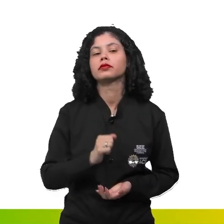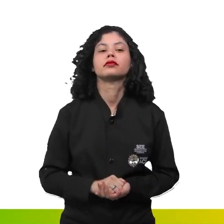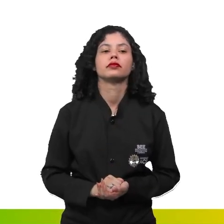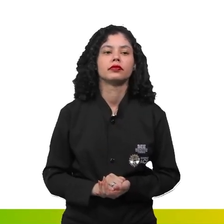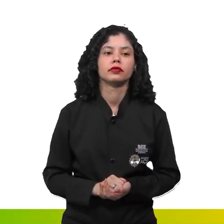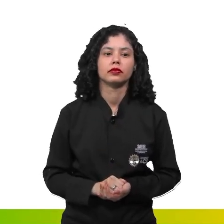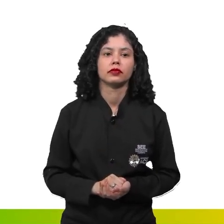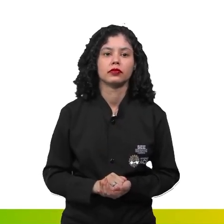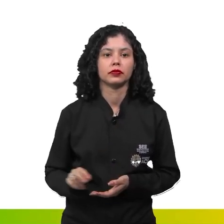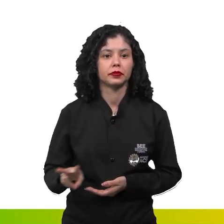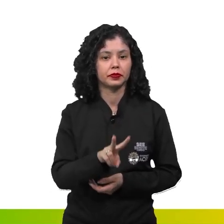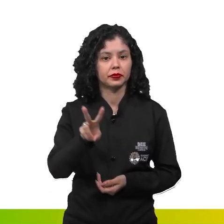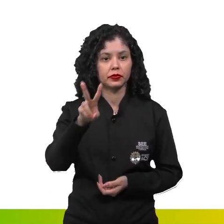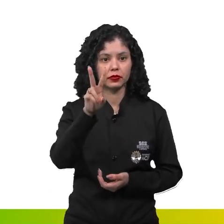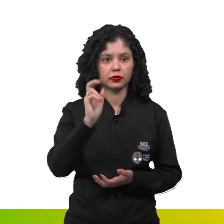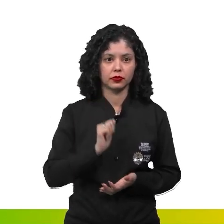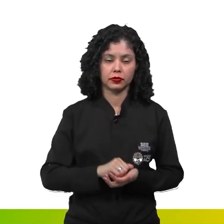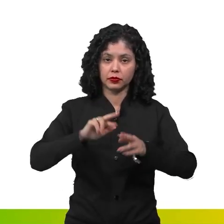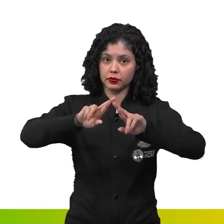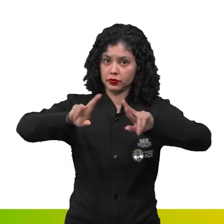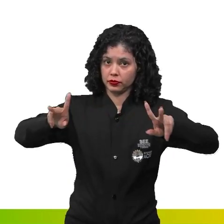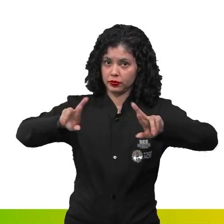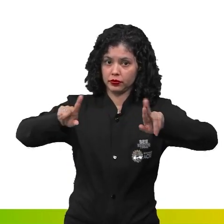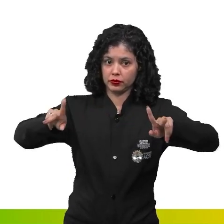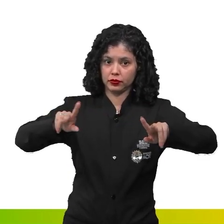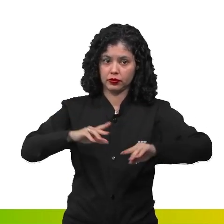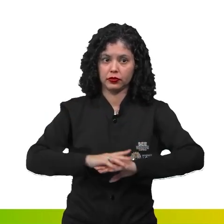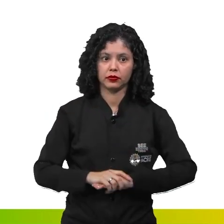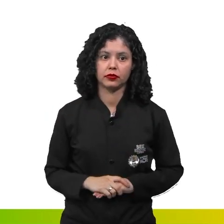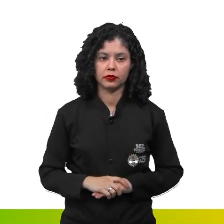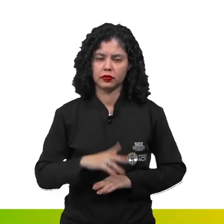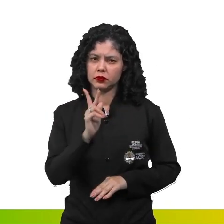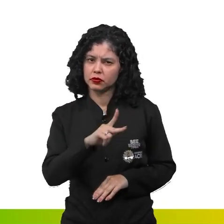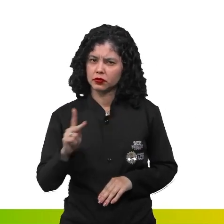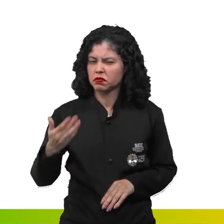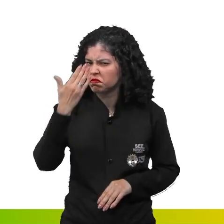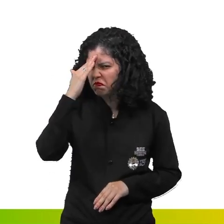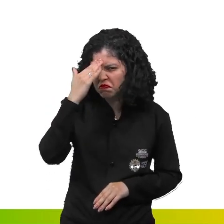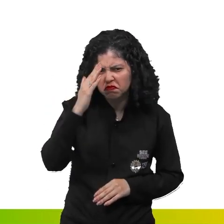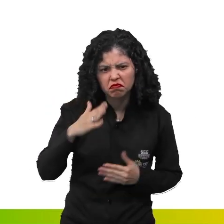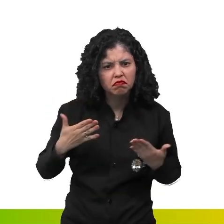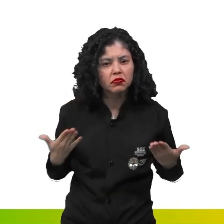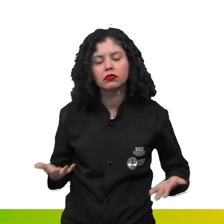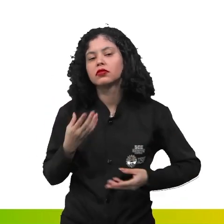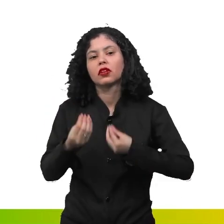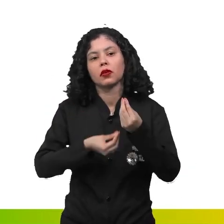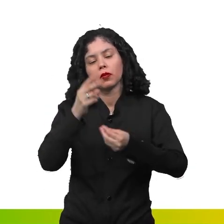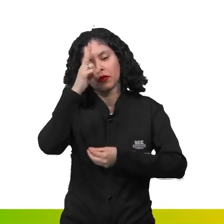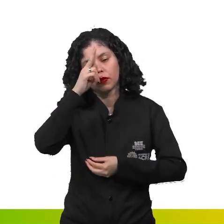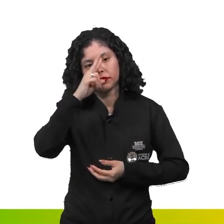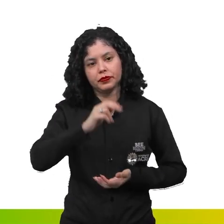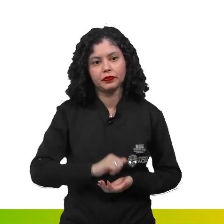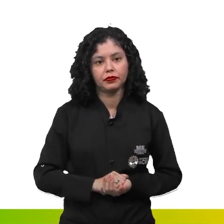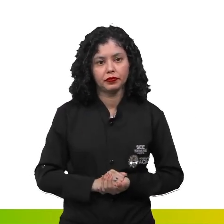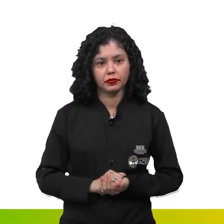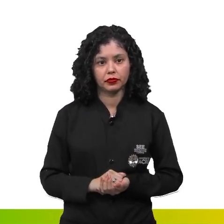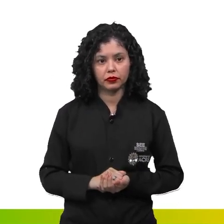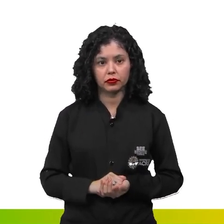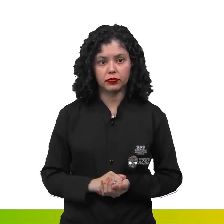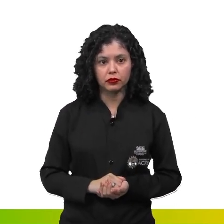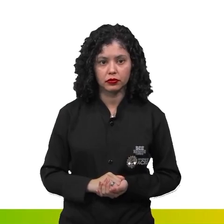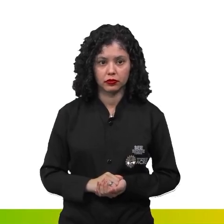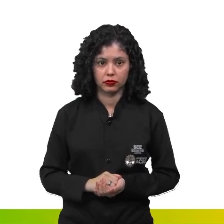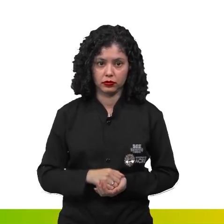256 valores diferentes. Mas, professor, não estou entendendo. Vamos lembrar aqui. Você lembra do